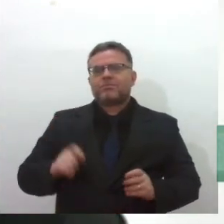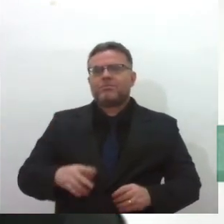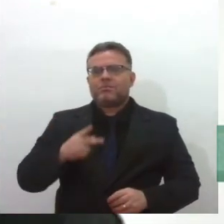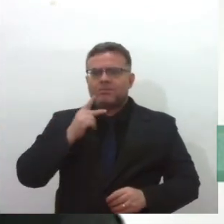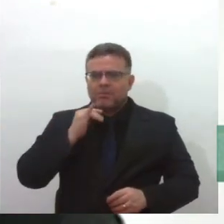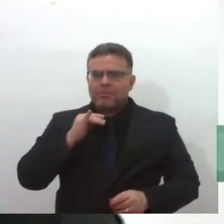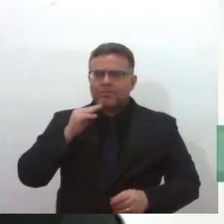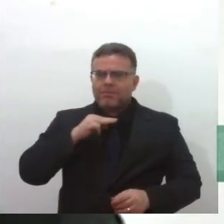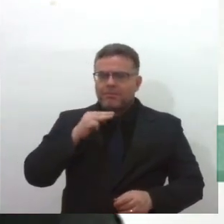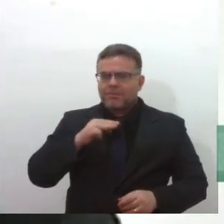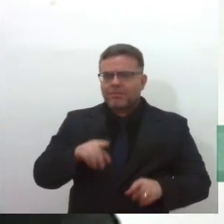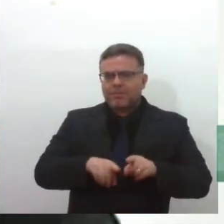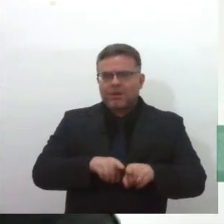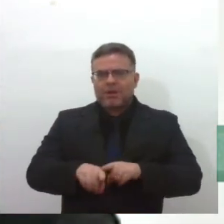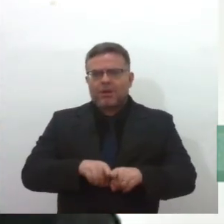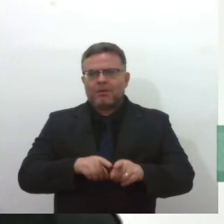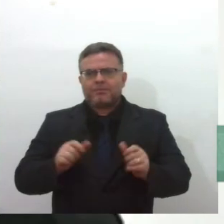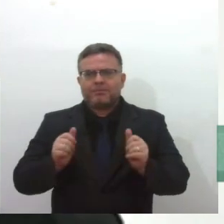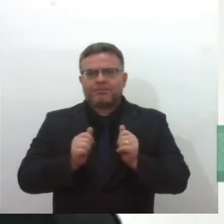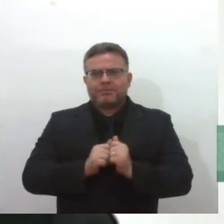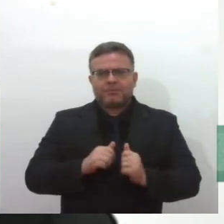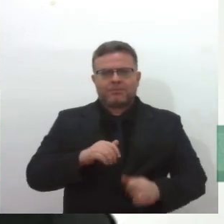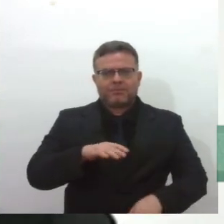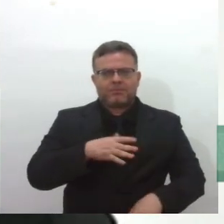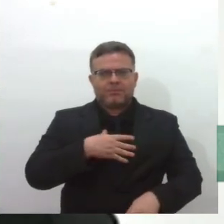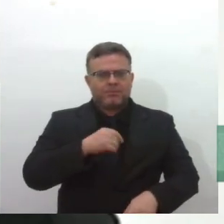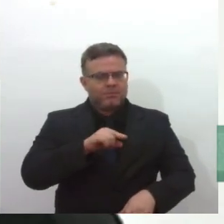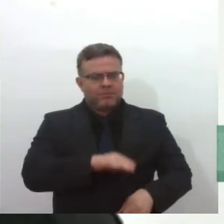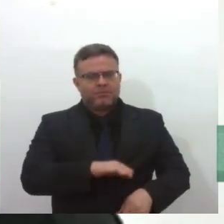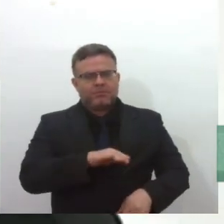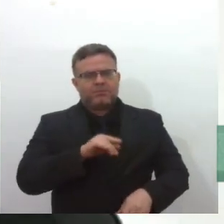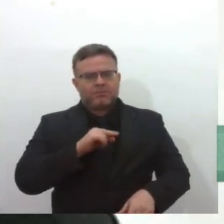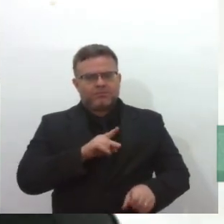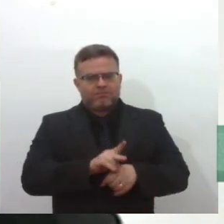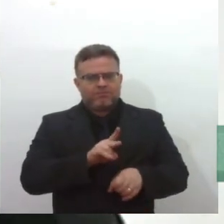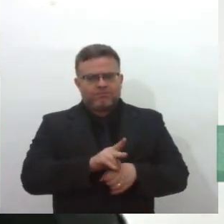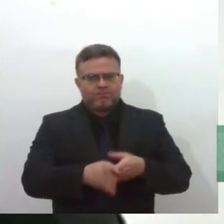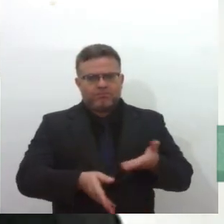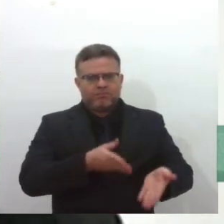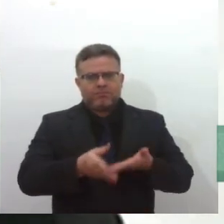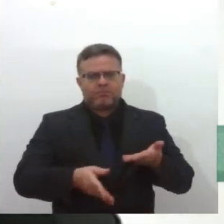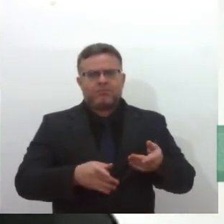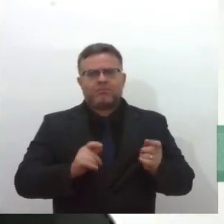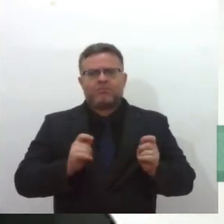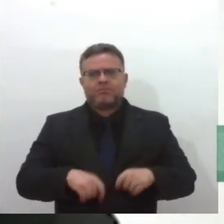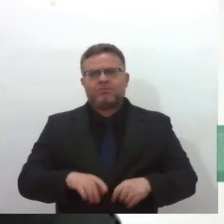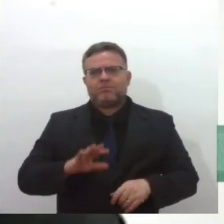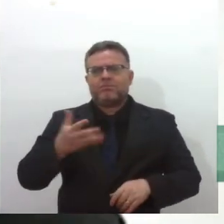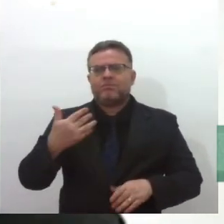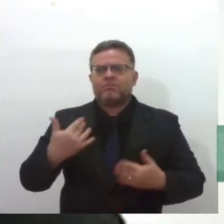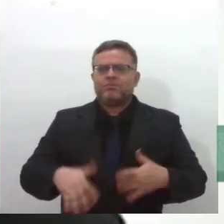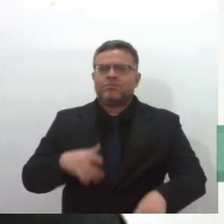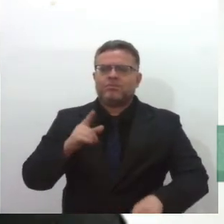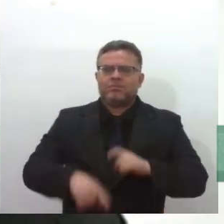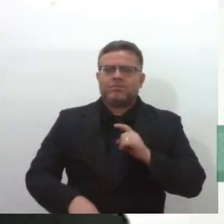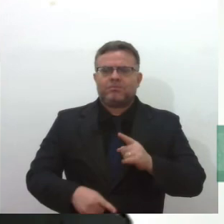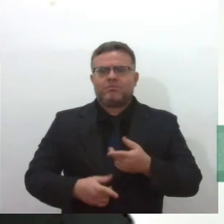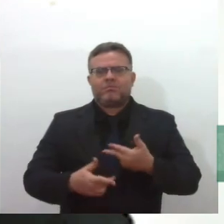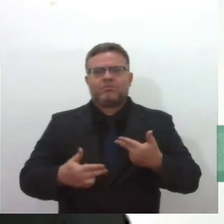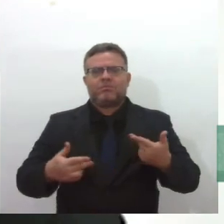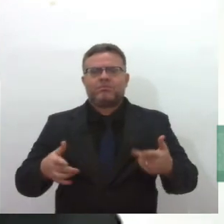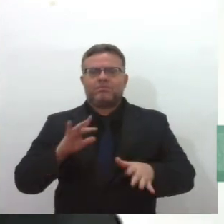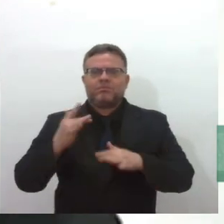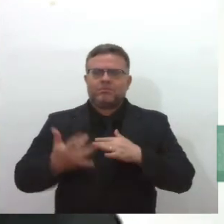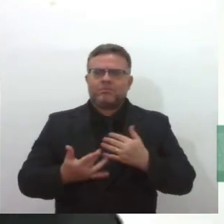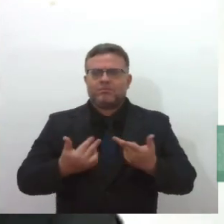do irmão, das pessoas que têm criança em casa, é justamente estar acompanhando de perto. Obviamente, não proibir a rede social